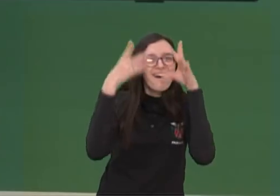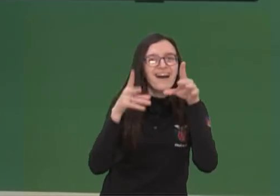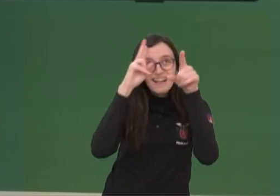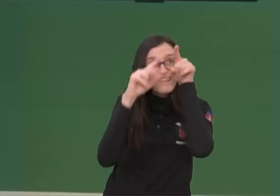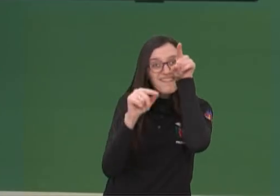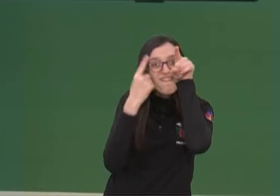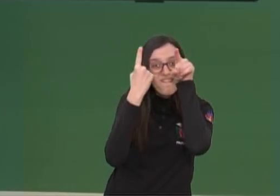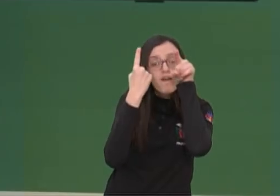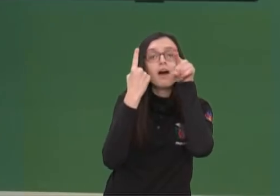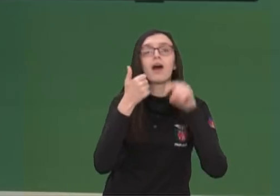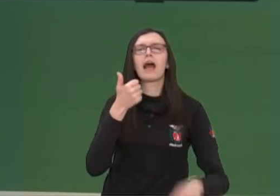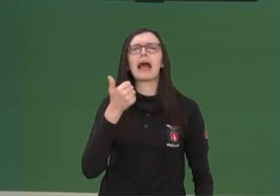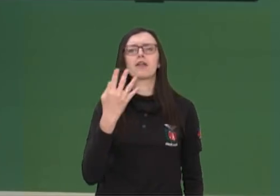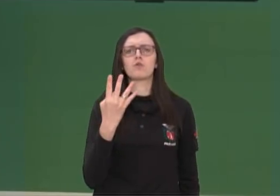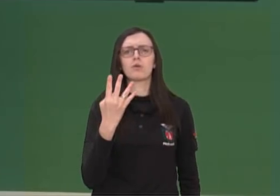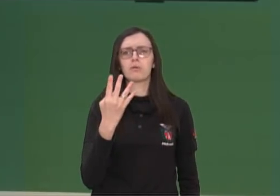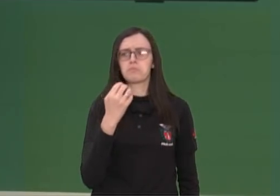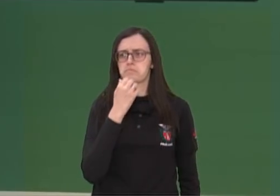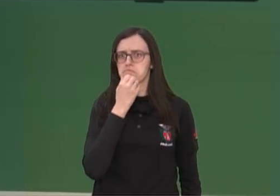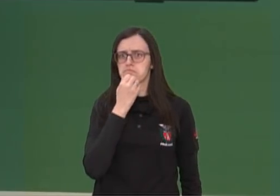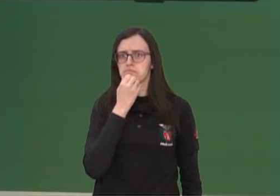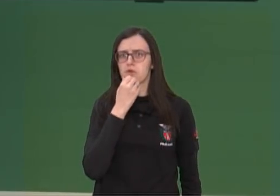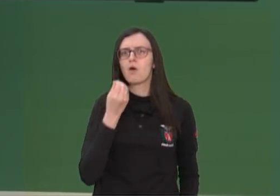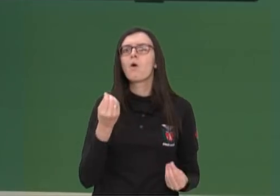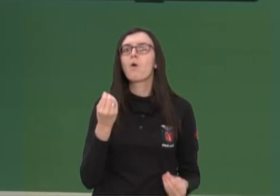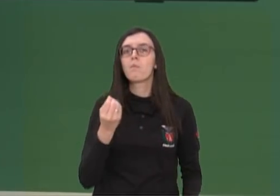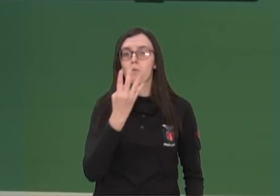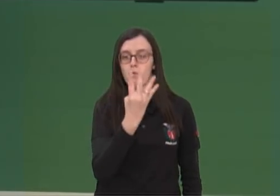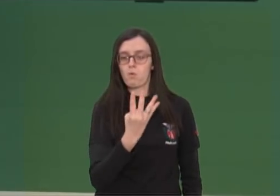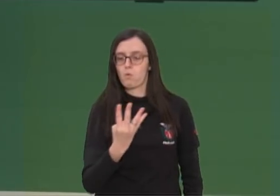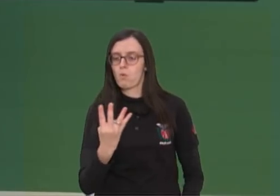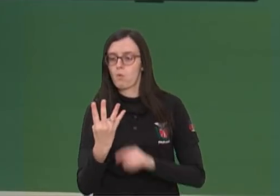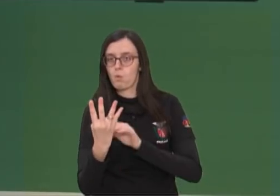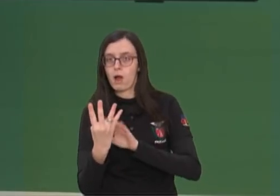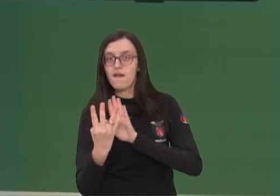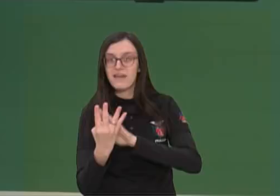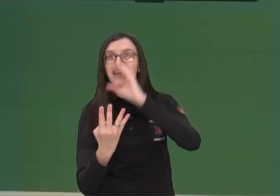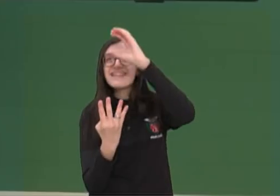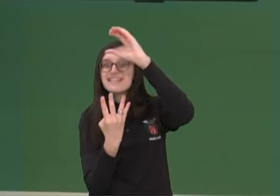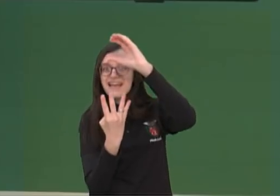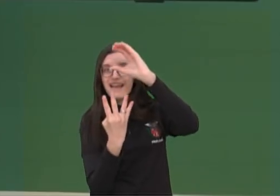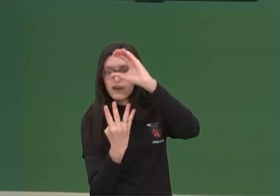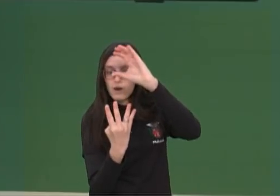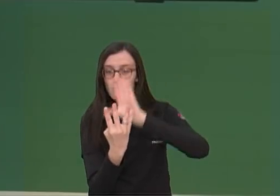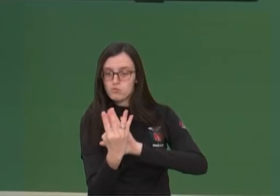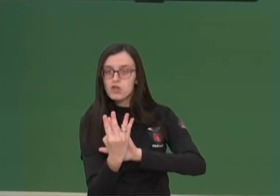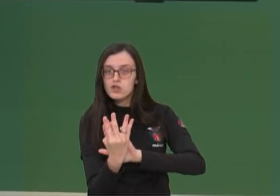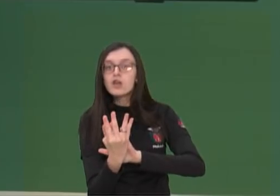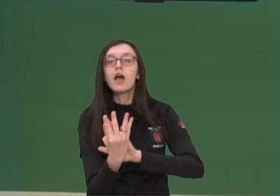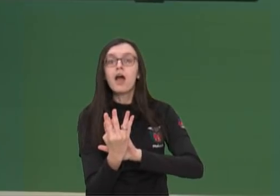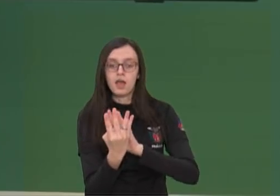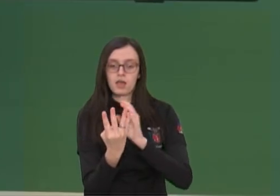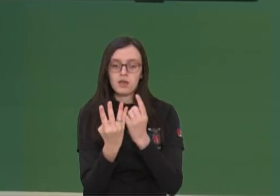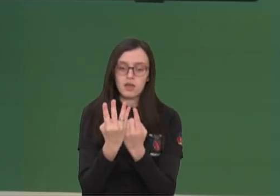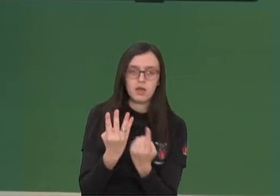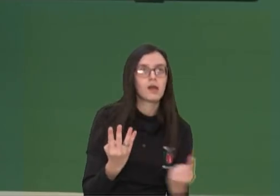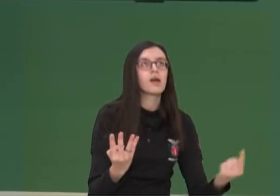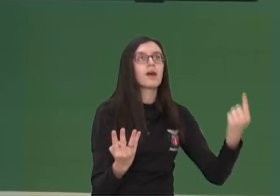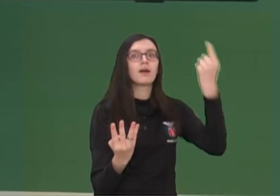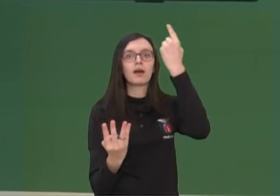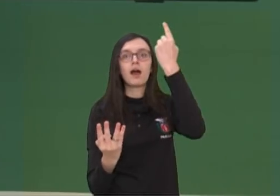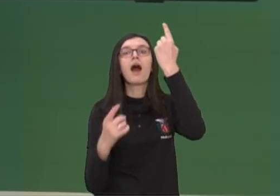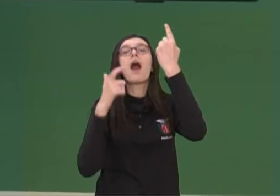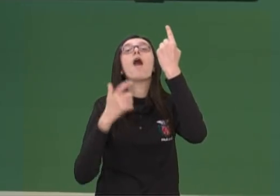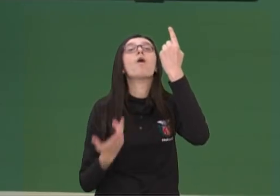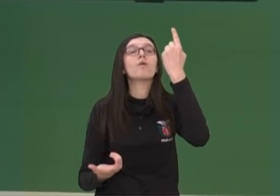centenas. Então, o que acontece? São 4 centenas e uma unidade de milhar, porque